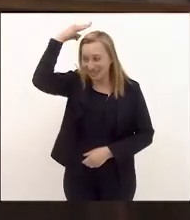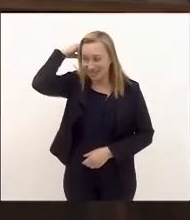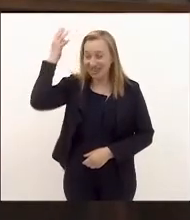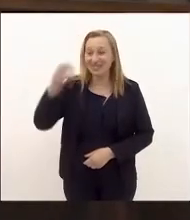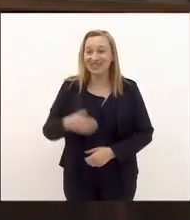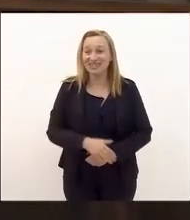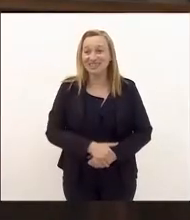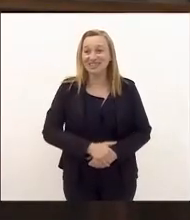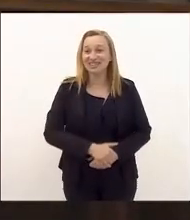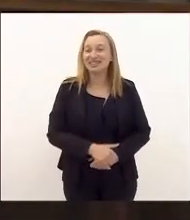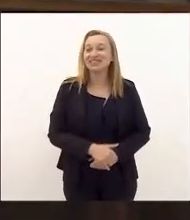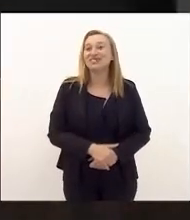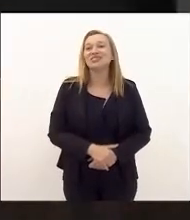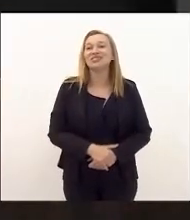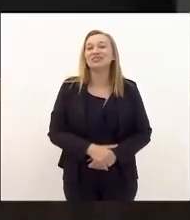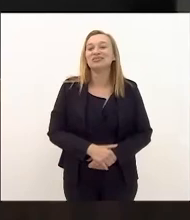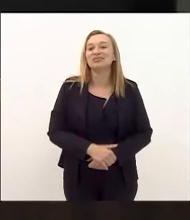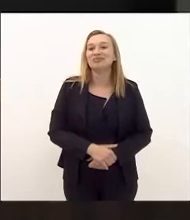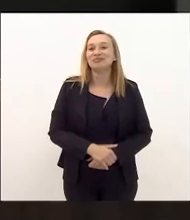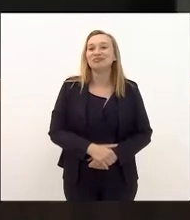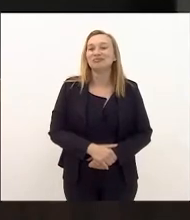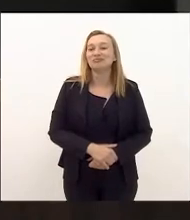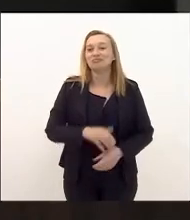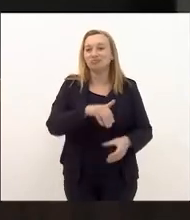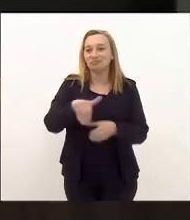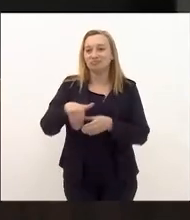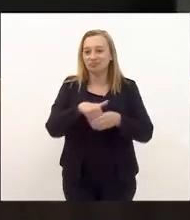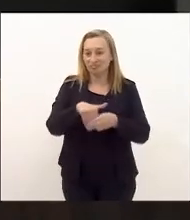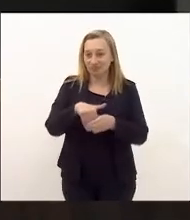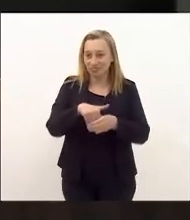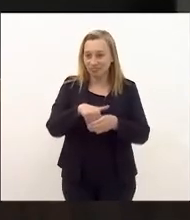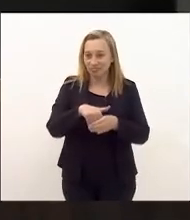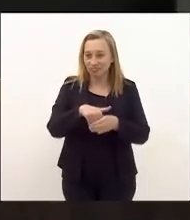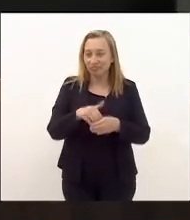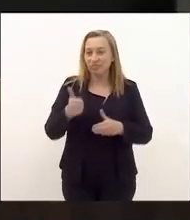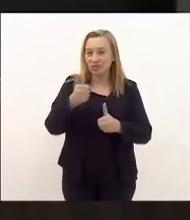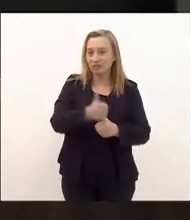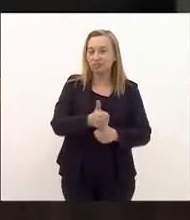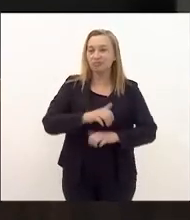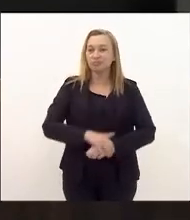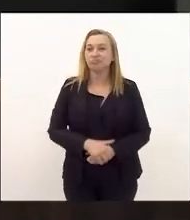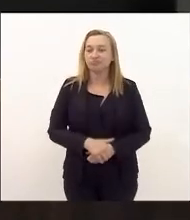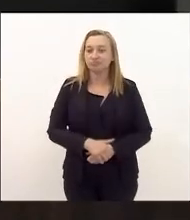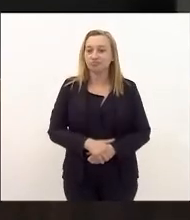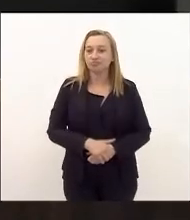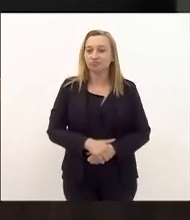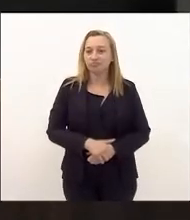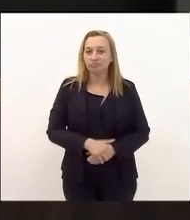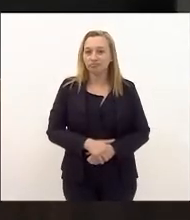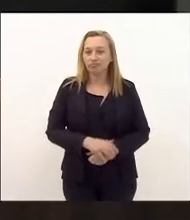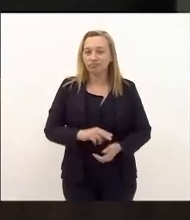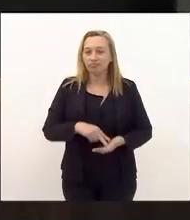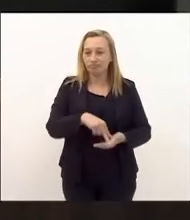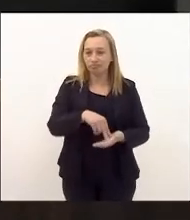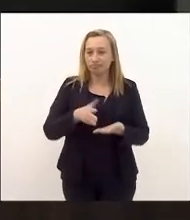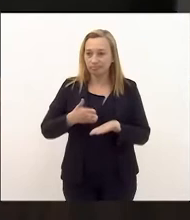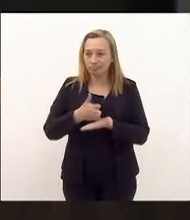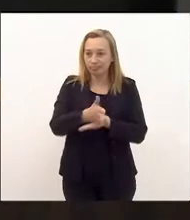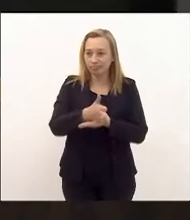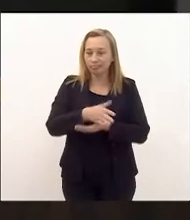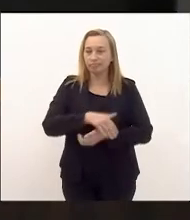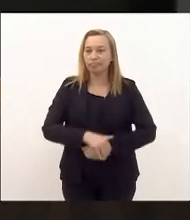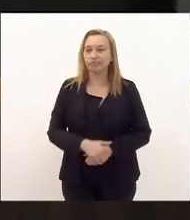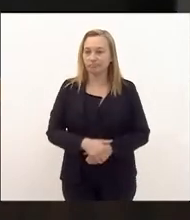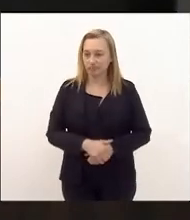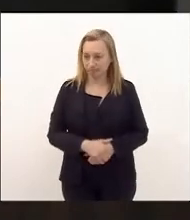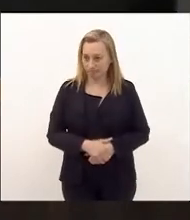presidente. Com os pareceres emitidos, em votação substitutiva. Senhores que aprovam, permaneçam como estão.